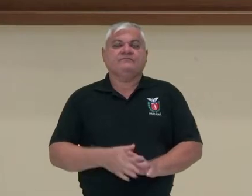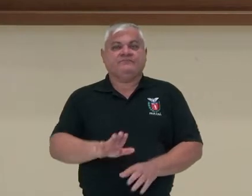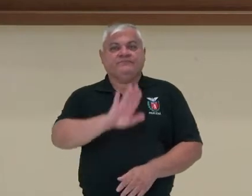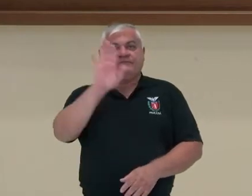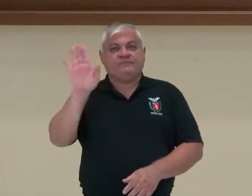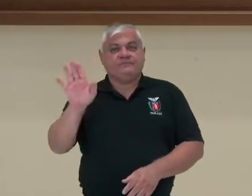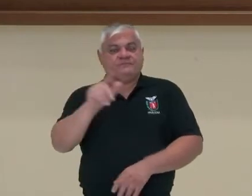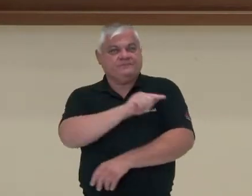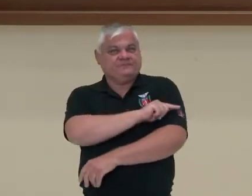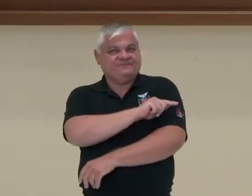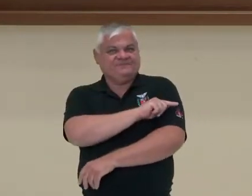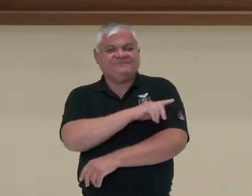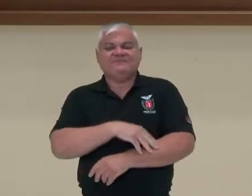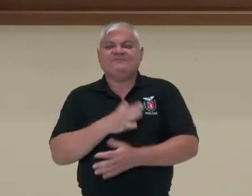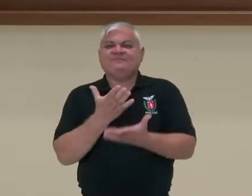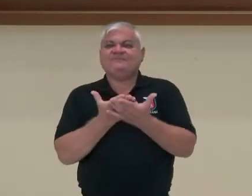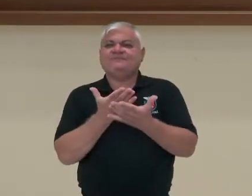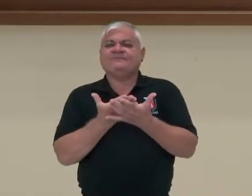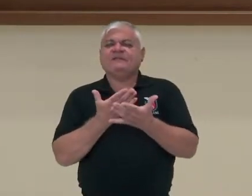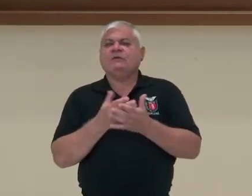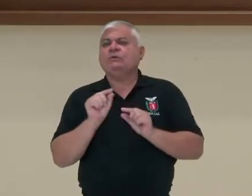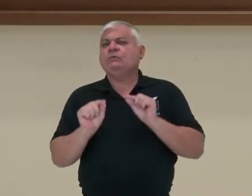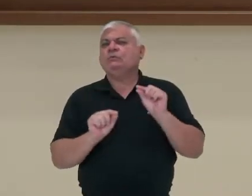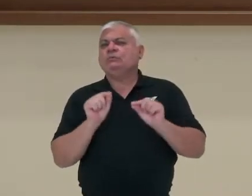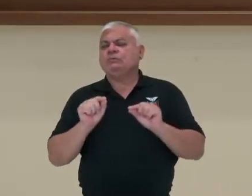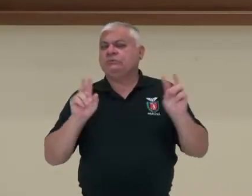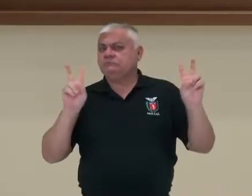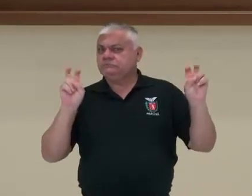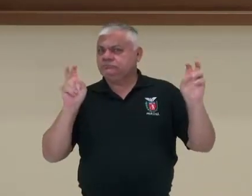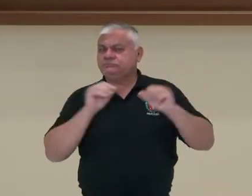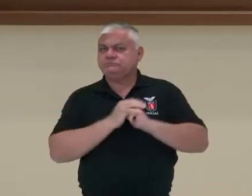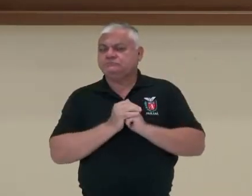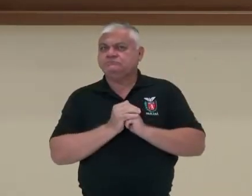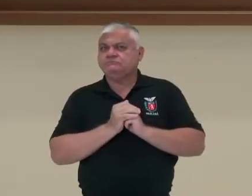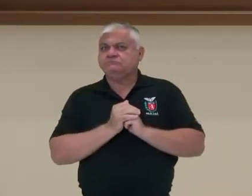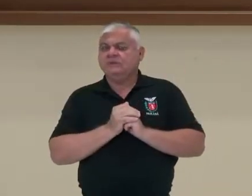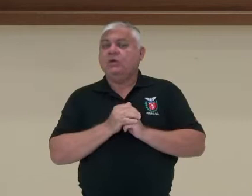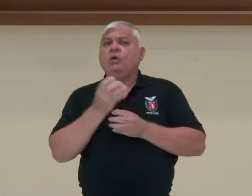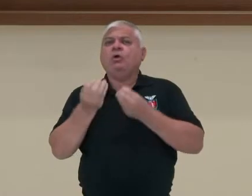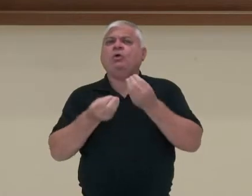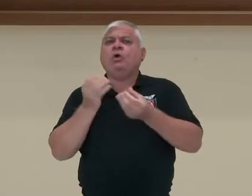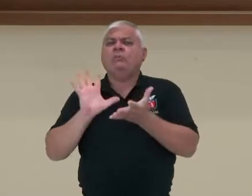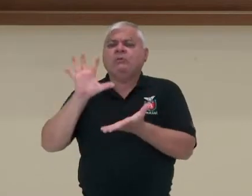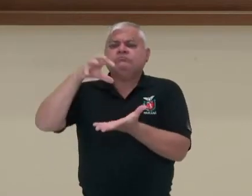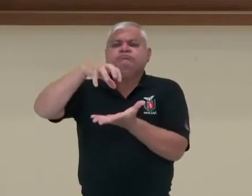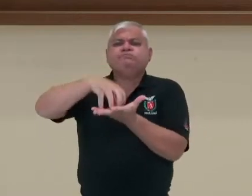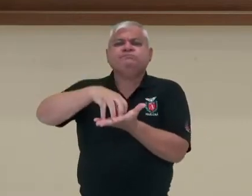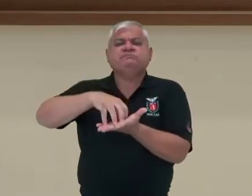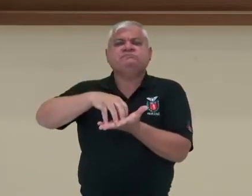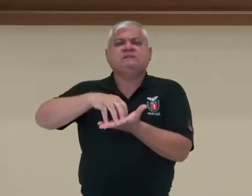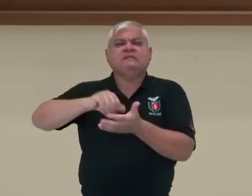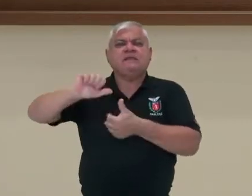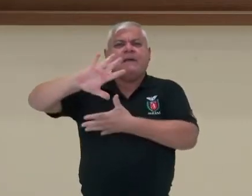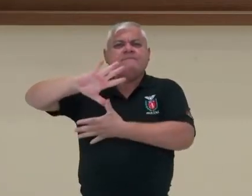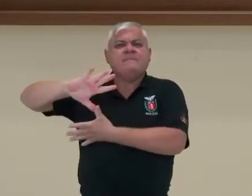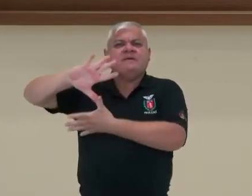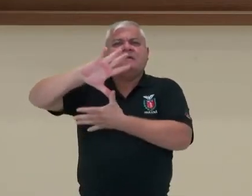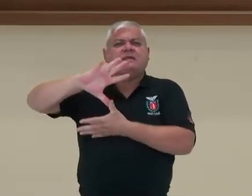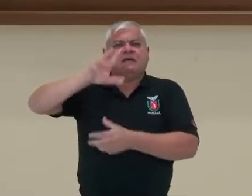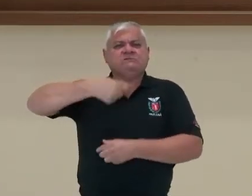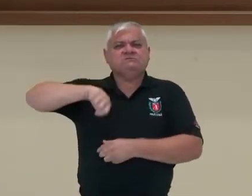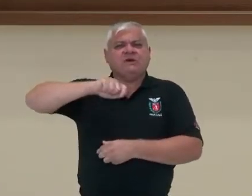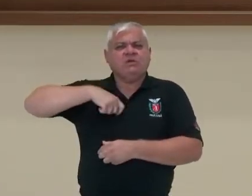Olá, sétimos anos. Nessa aula nós vamos falar sobre a colonização espanhola na América e vamos falar sobre